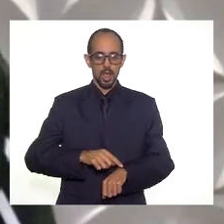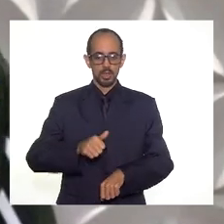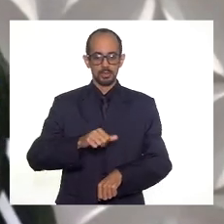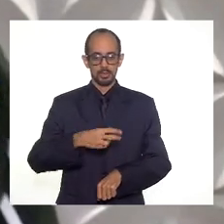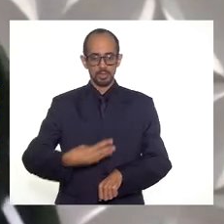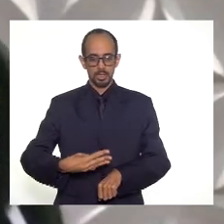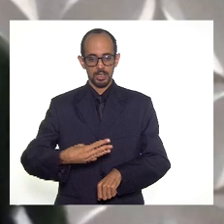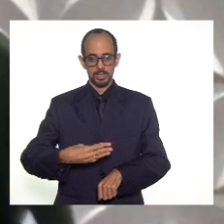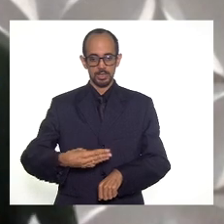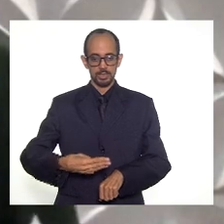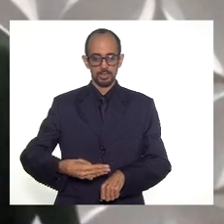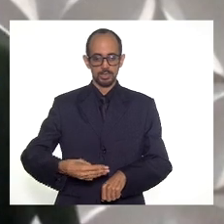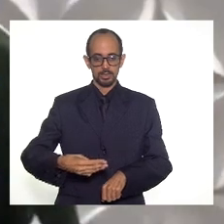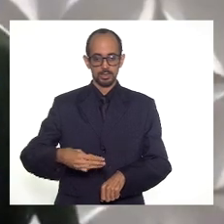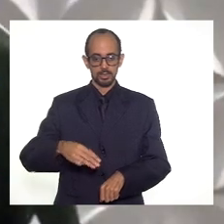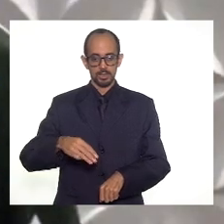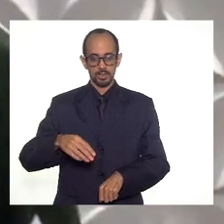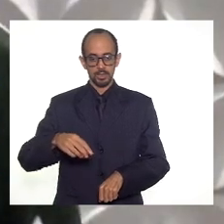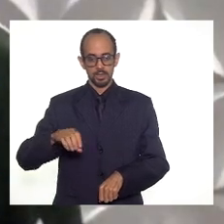às